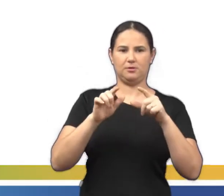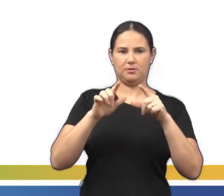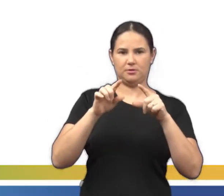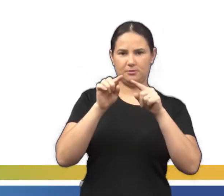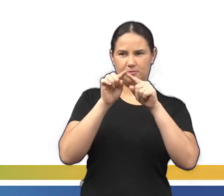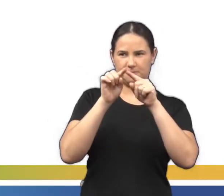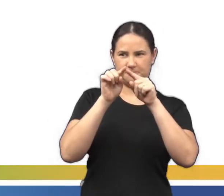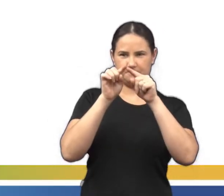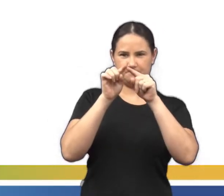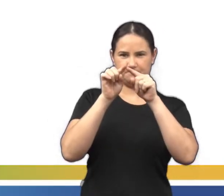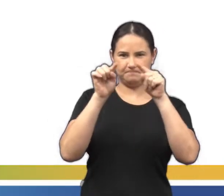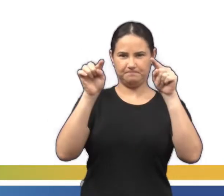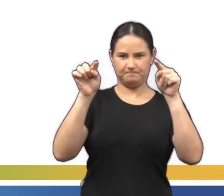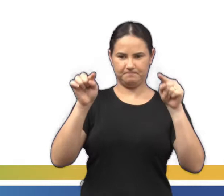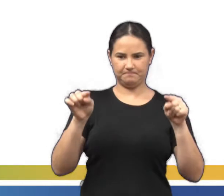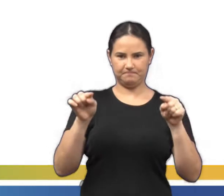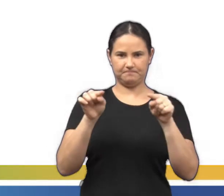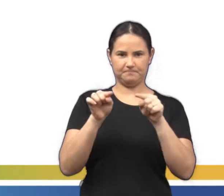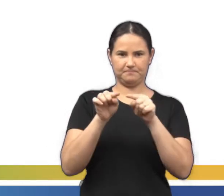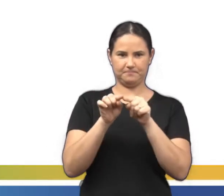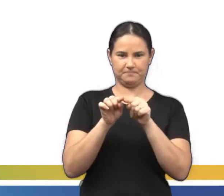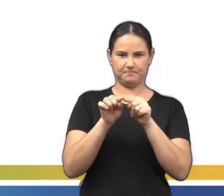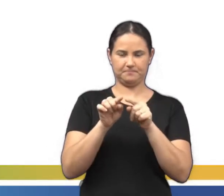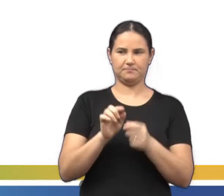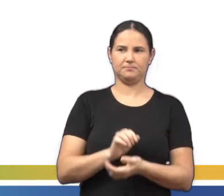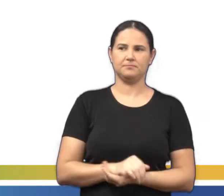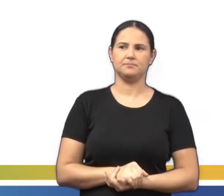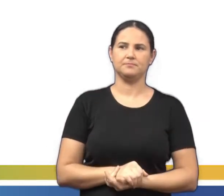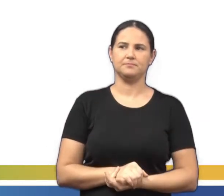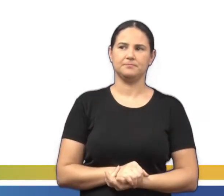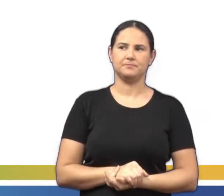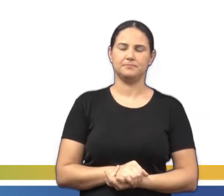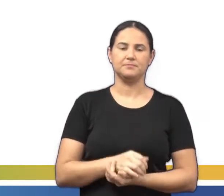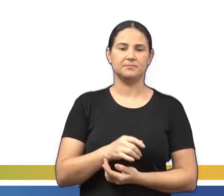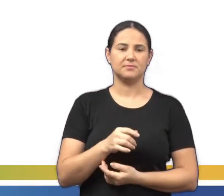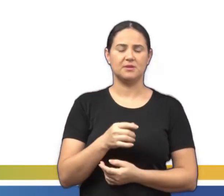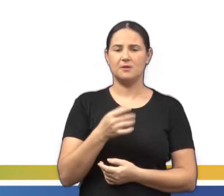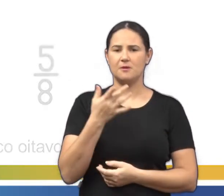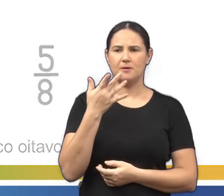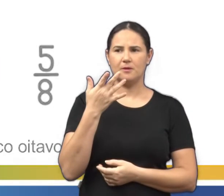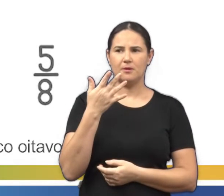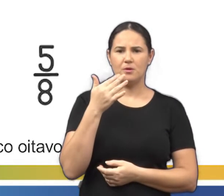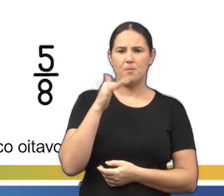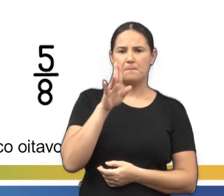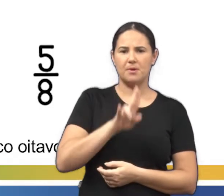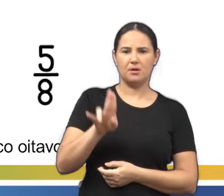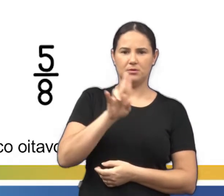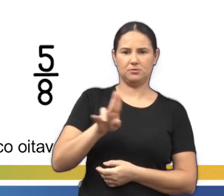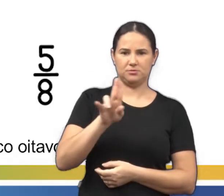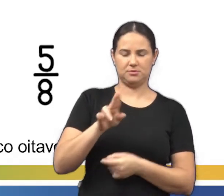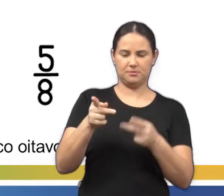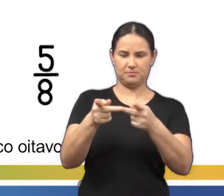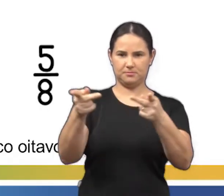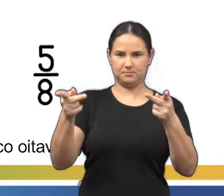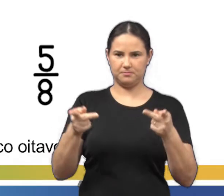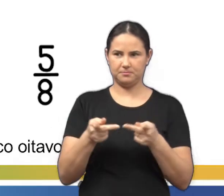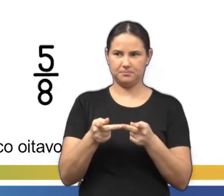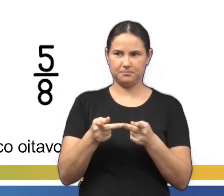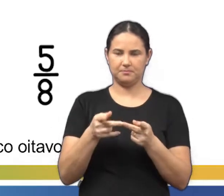mais usual de representação gráfica, que são os gráficos de pizza. Veja alguns